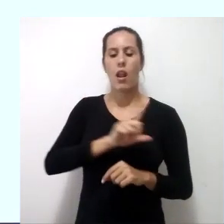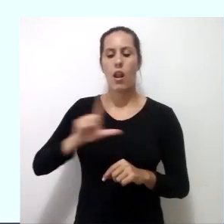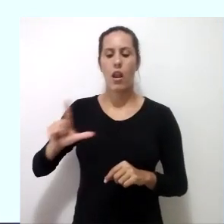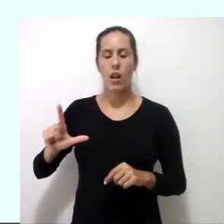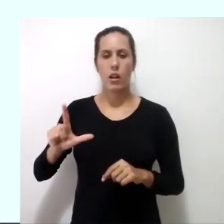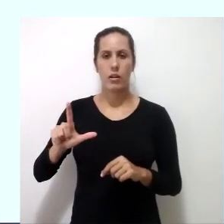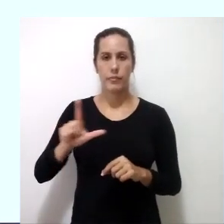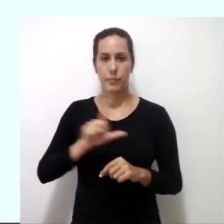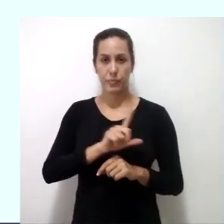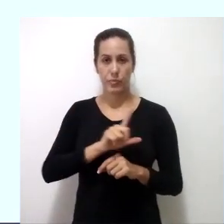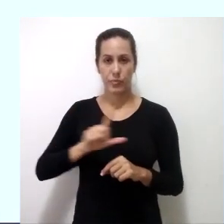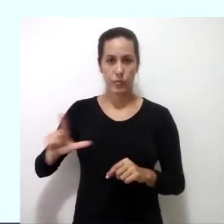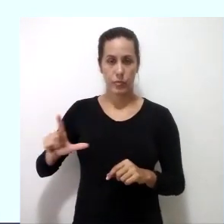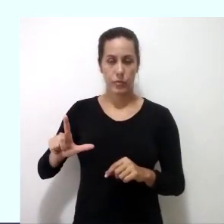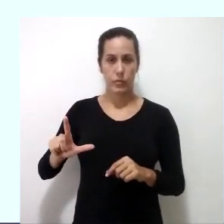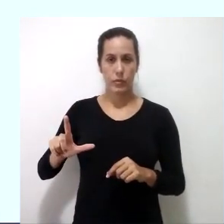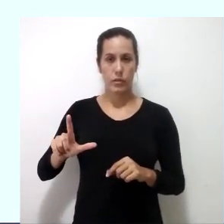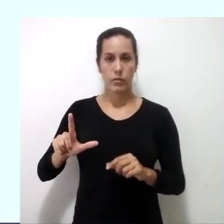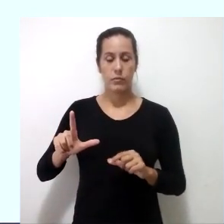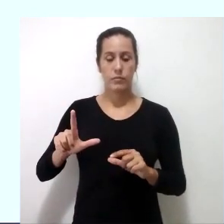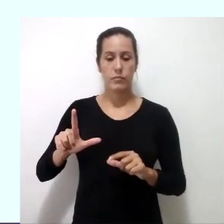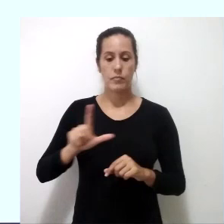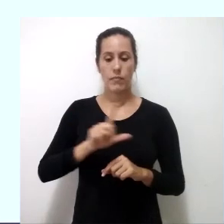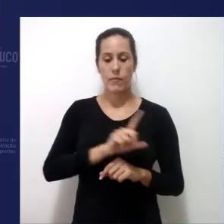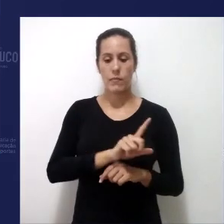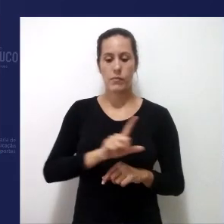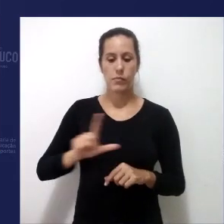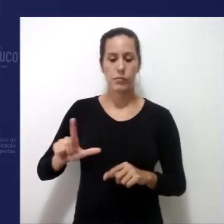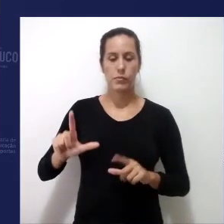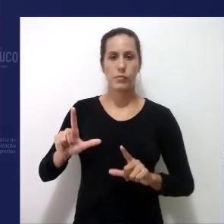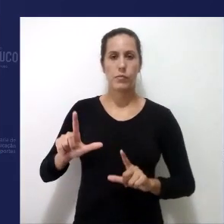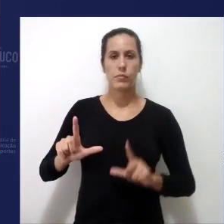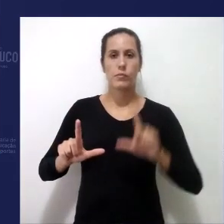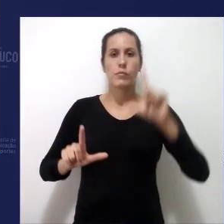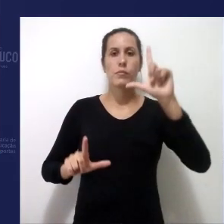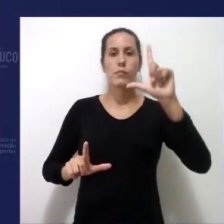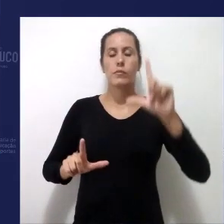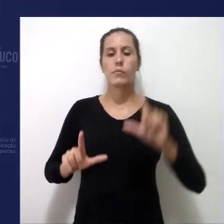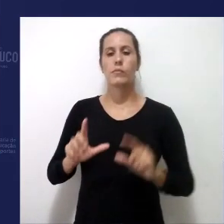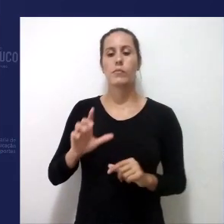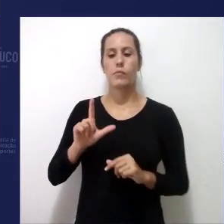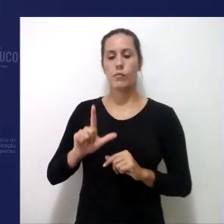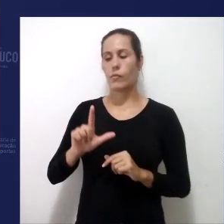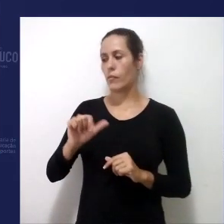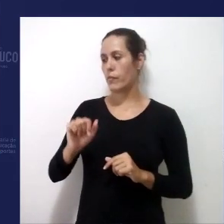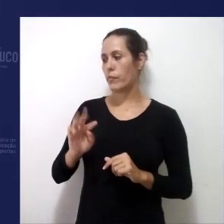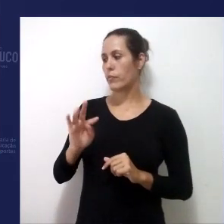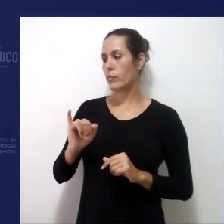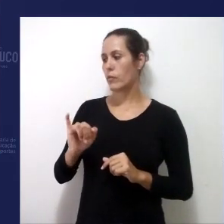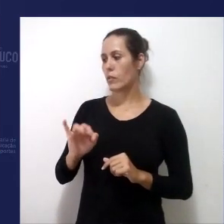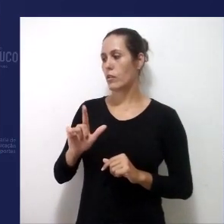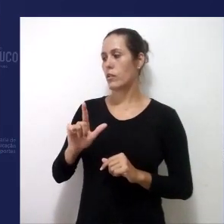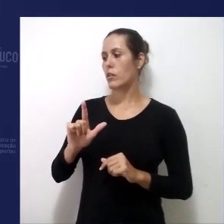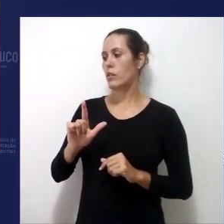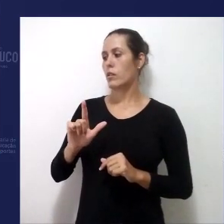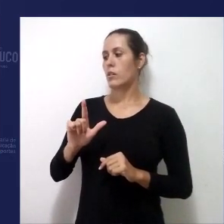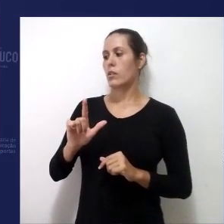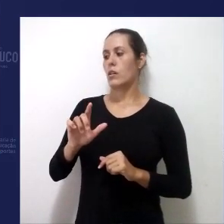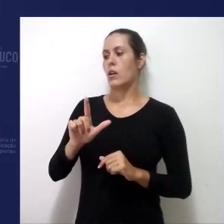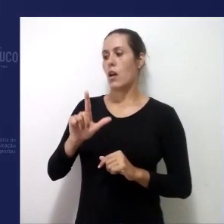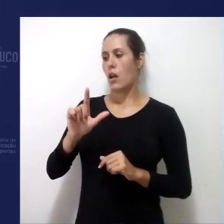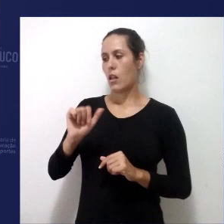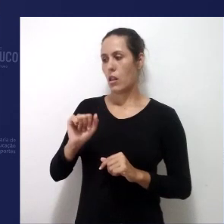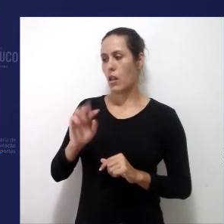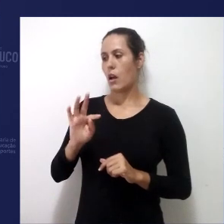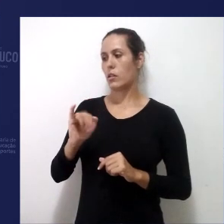estudar o que é latitude e longitude. Observe na telinha quando a gente fala sobre os fatores climáticos.